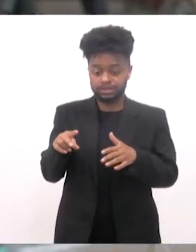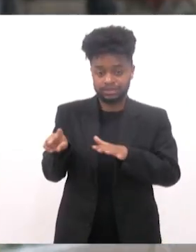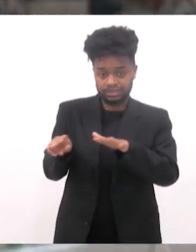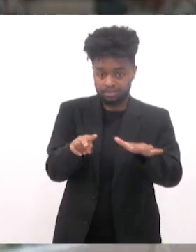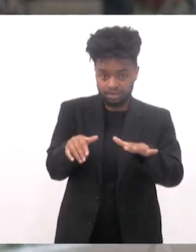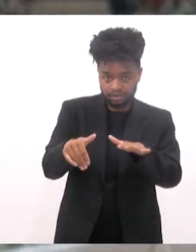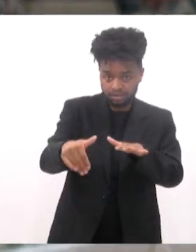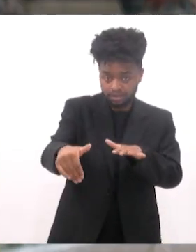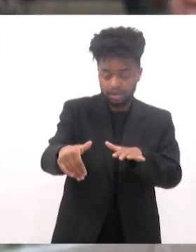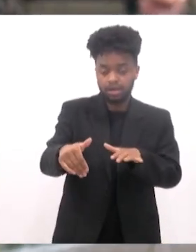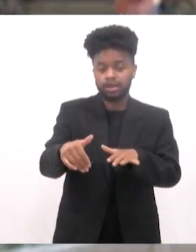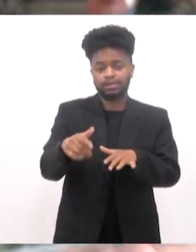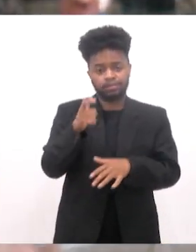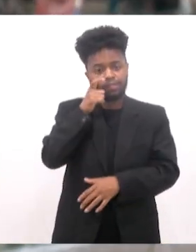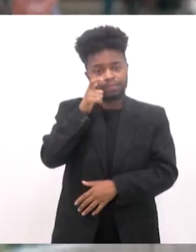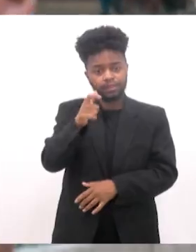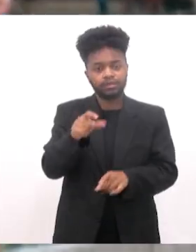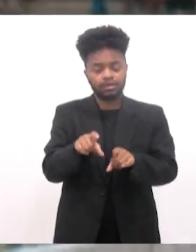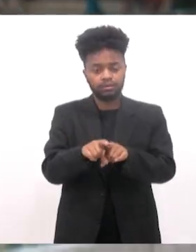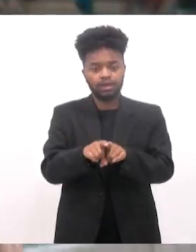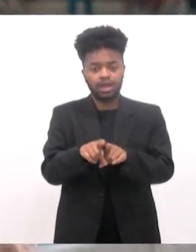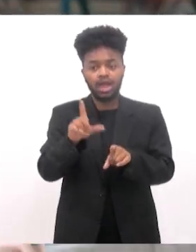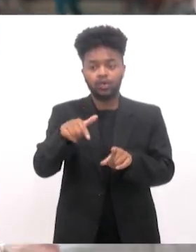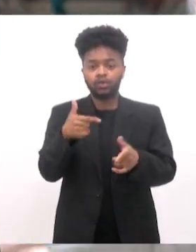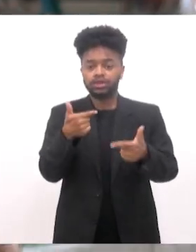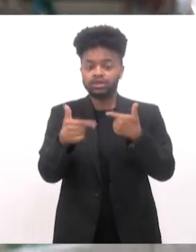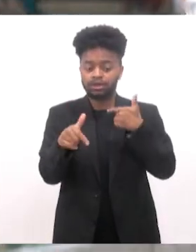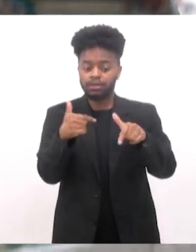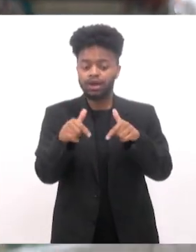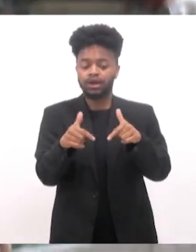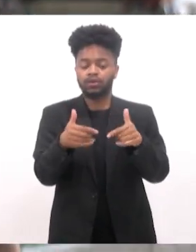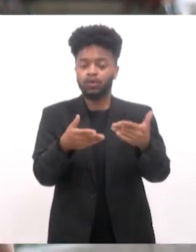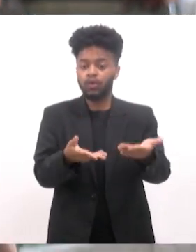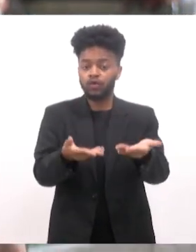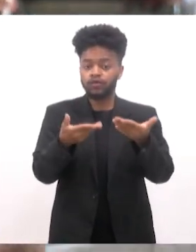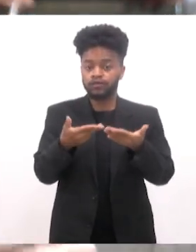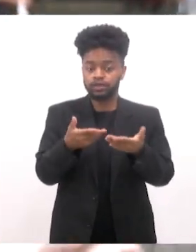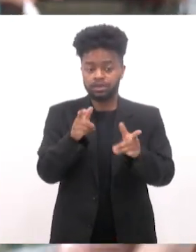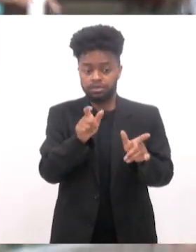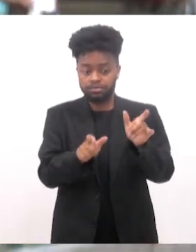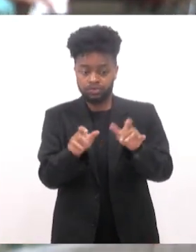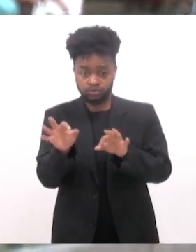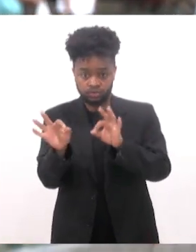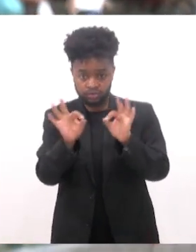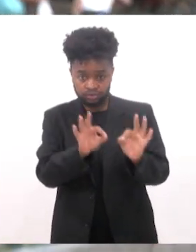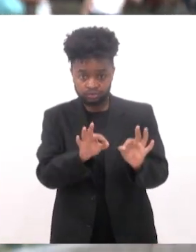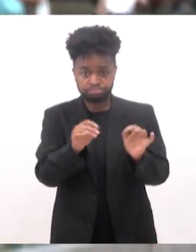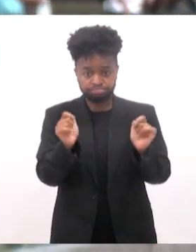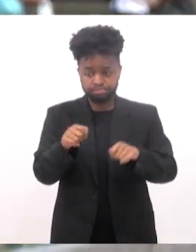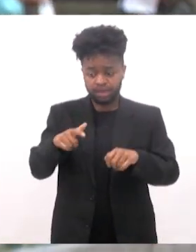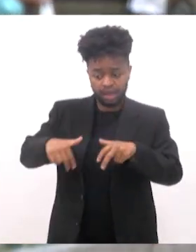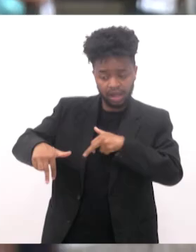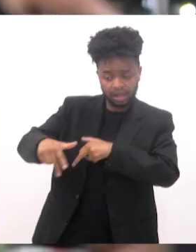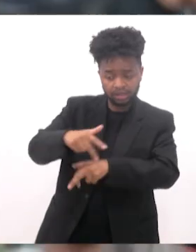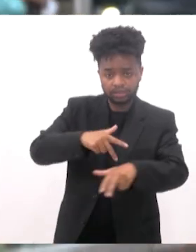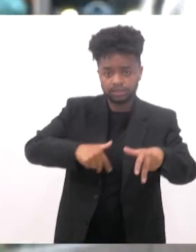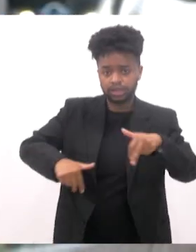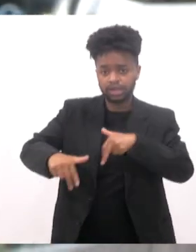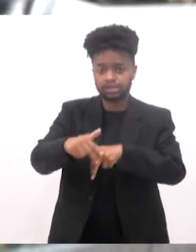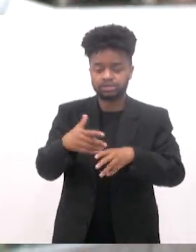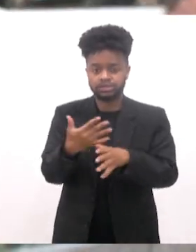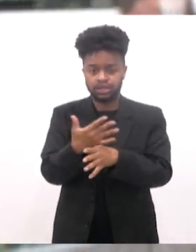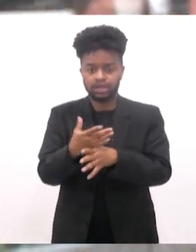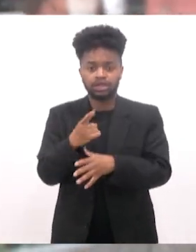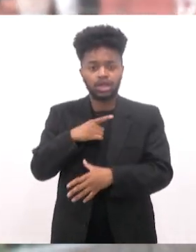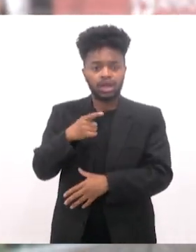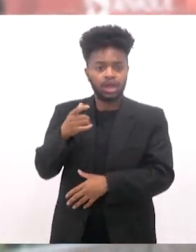gente é muito interessante, porque é um trabalho que convida os espectadores a andarem pelo centro da cidade. É uma